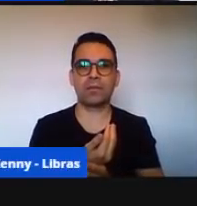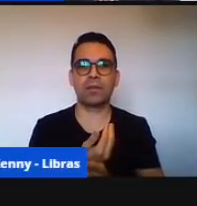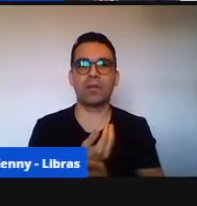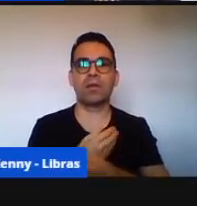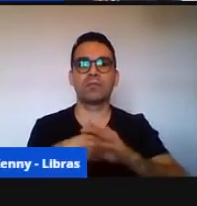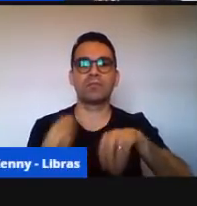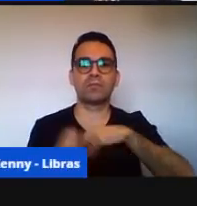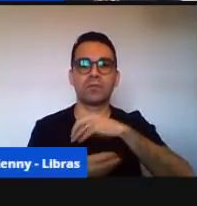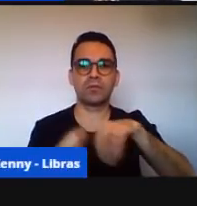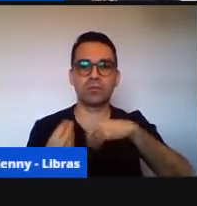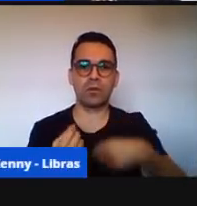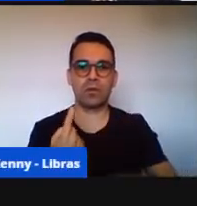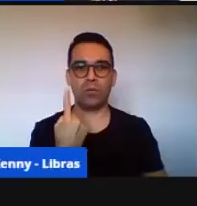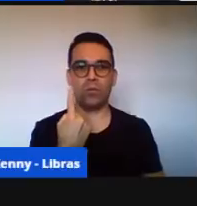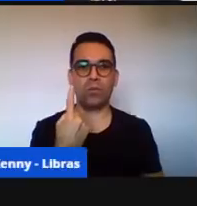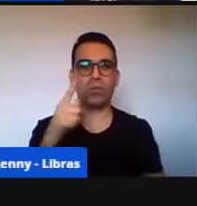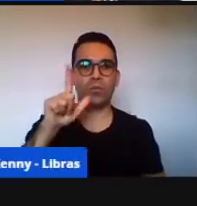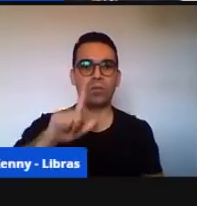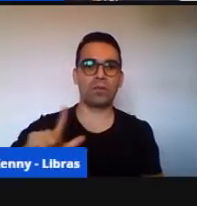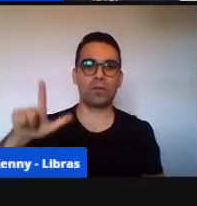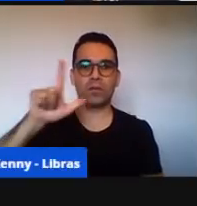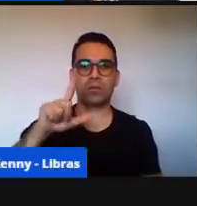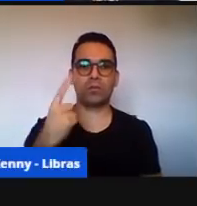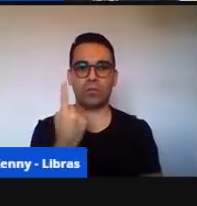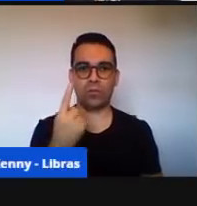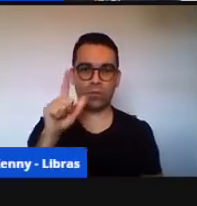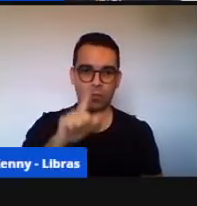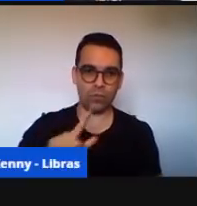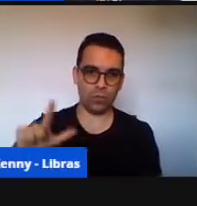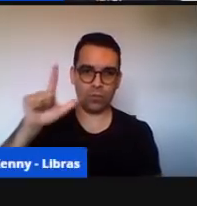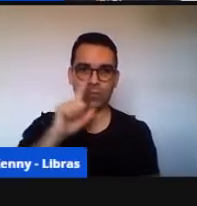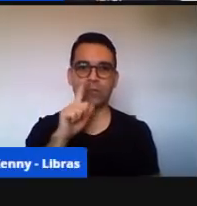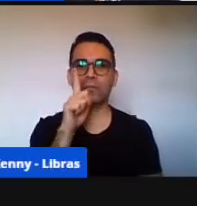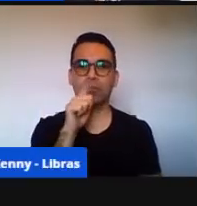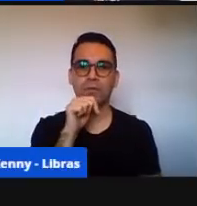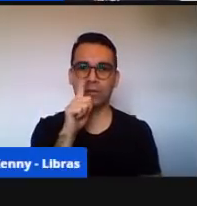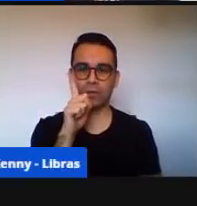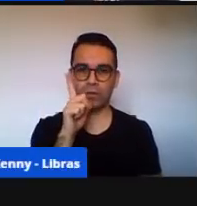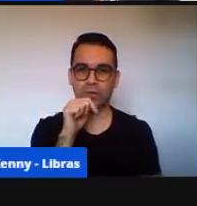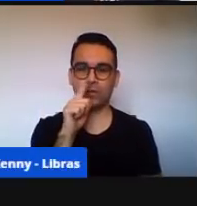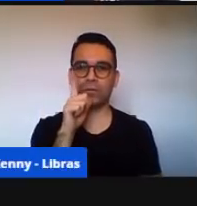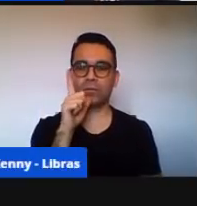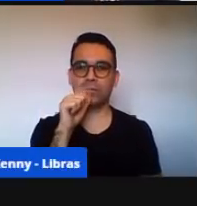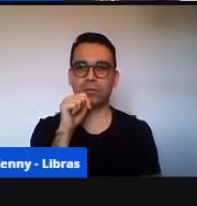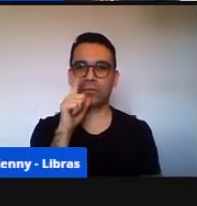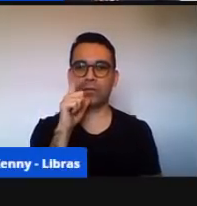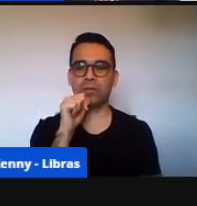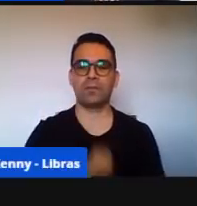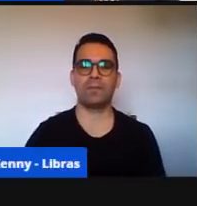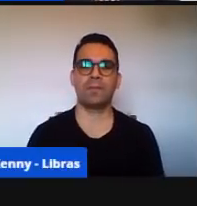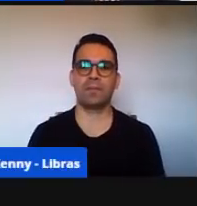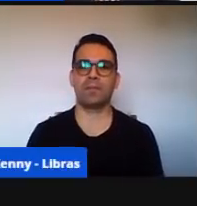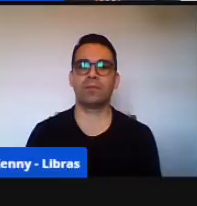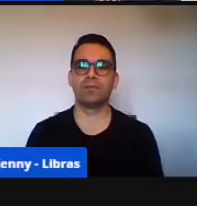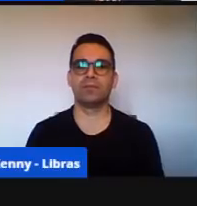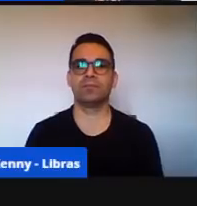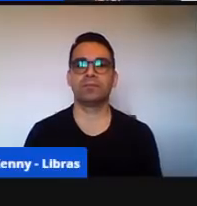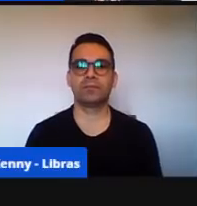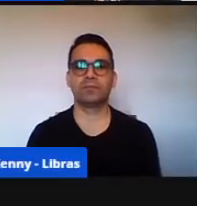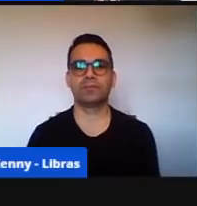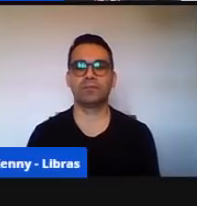Ou, para fazer uma quantidade maior, a gente utiliza 40 ml de água sanitária diluído em 1 litro de água.